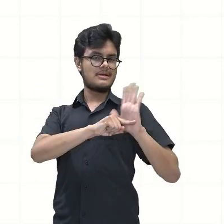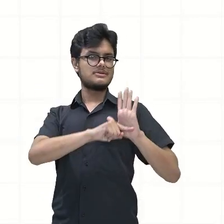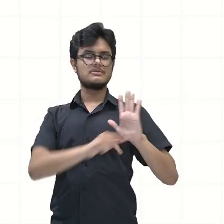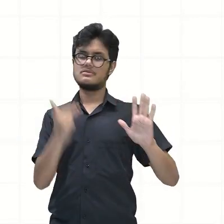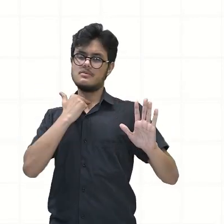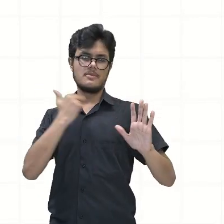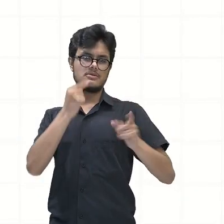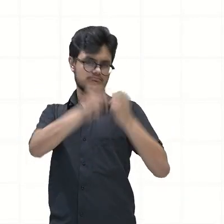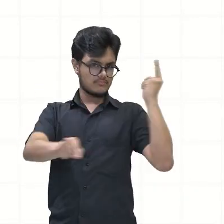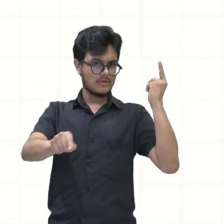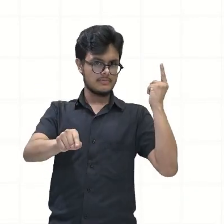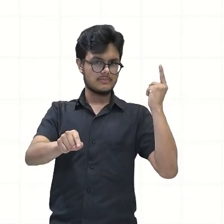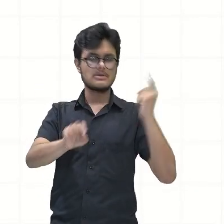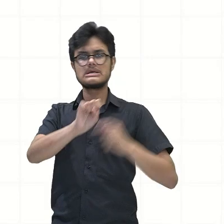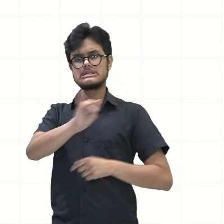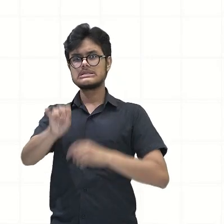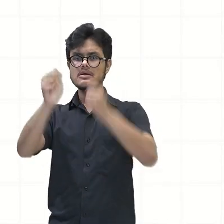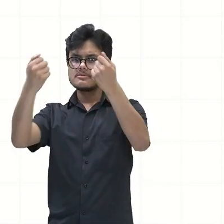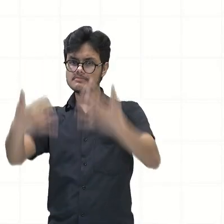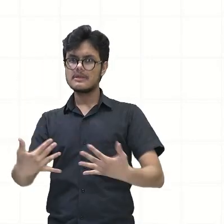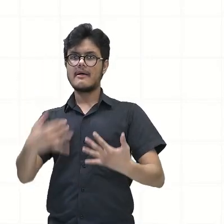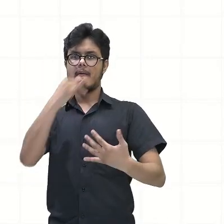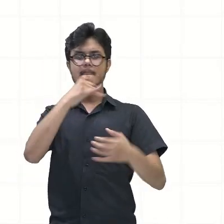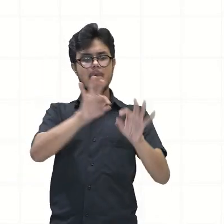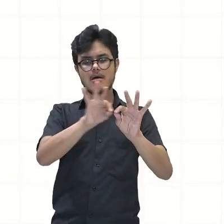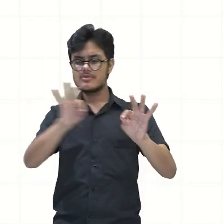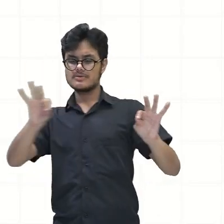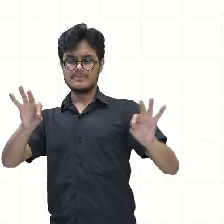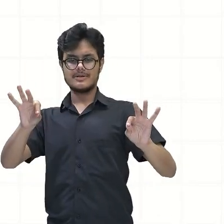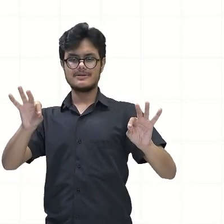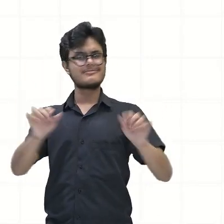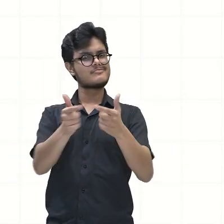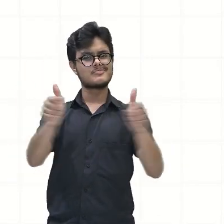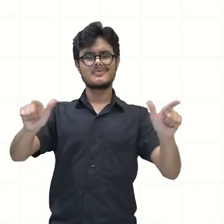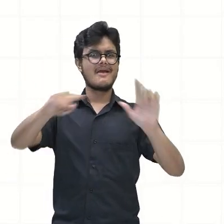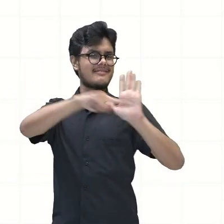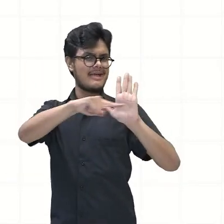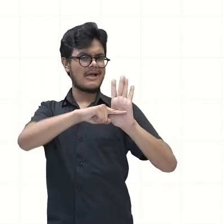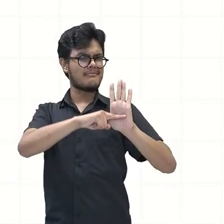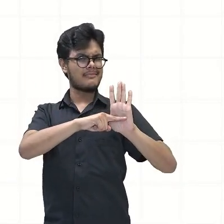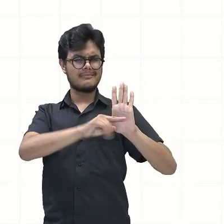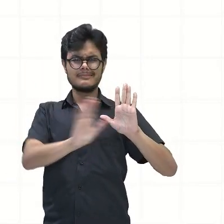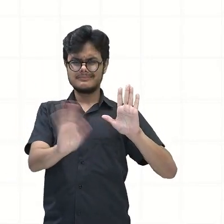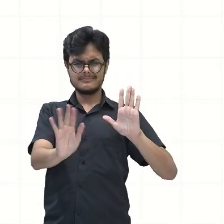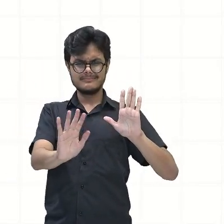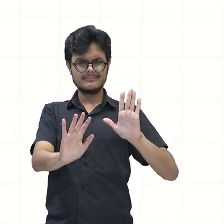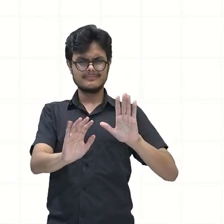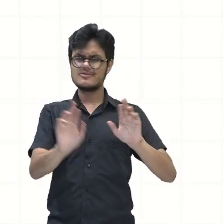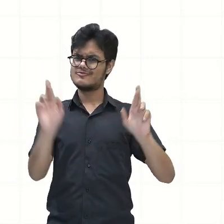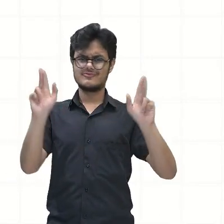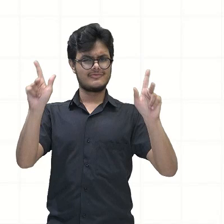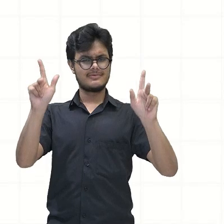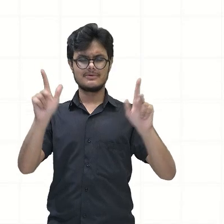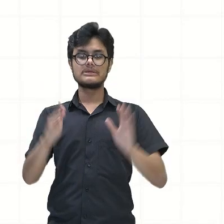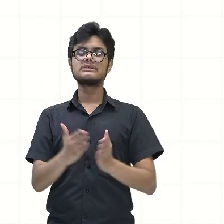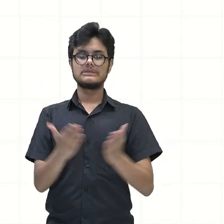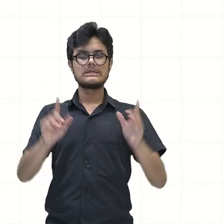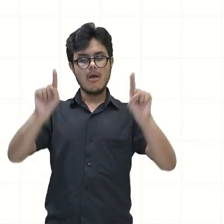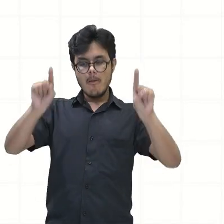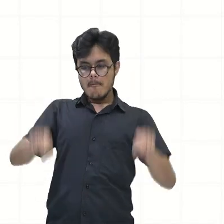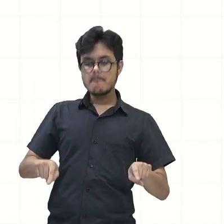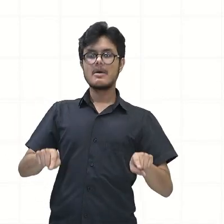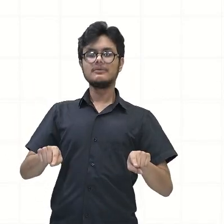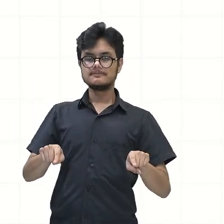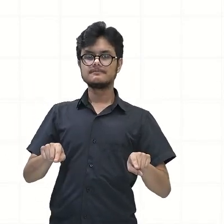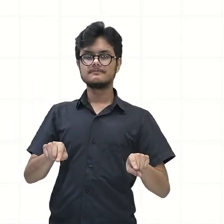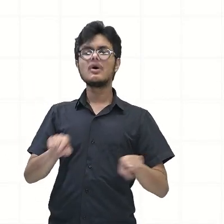gente? Porque já que a gente está falando de distância, não tem distância negativa. Então, a gente coloca aqui entre esses dois